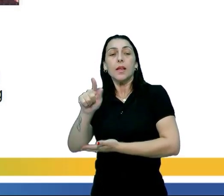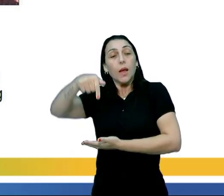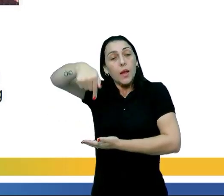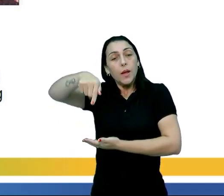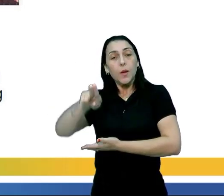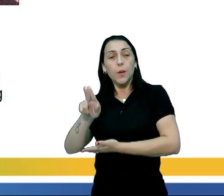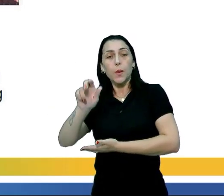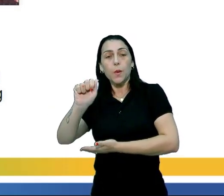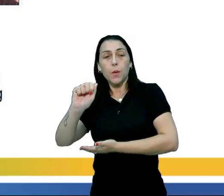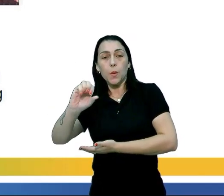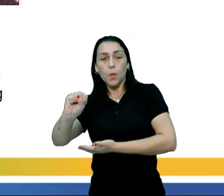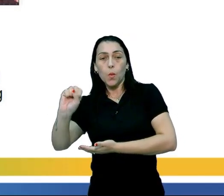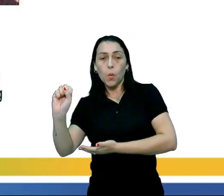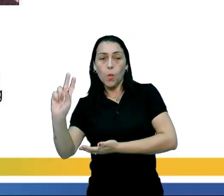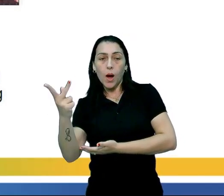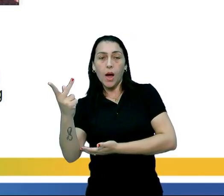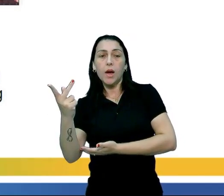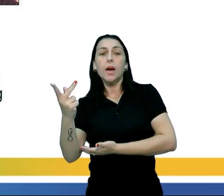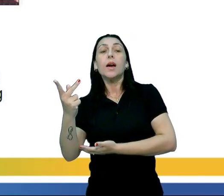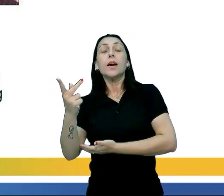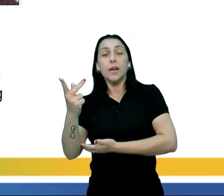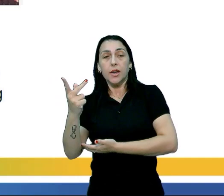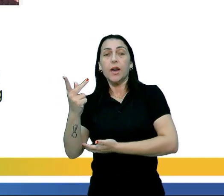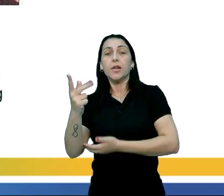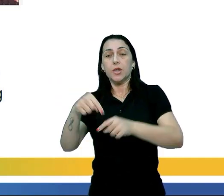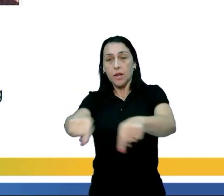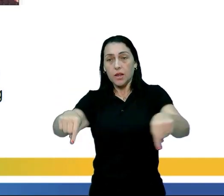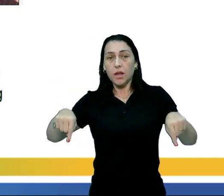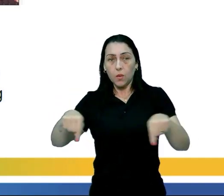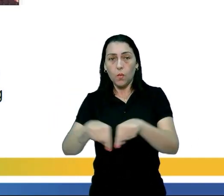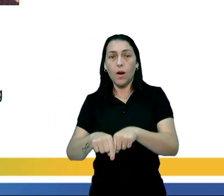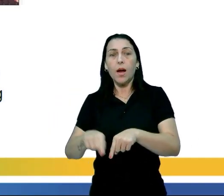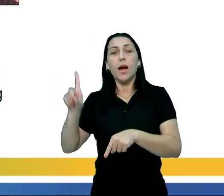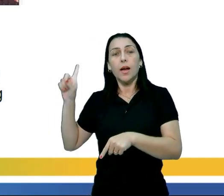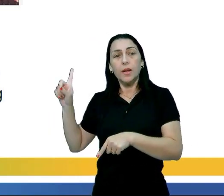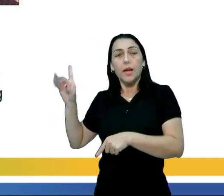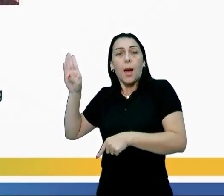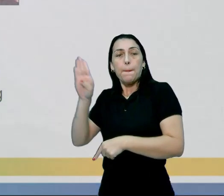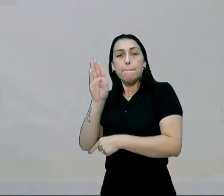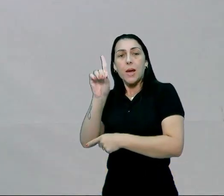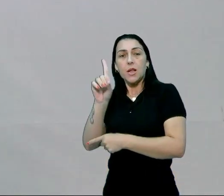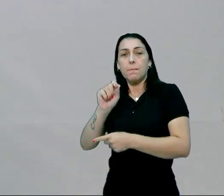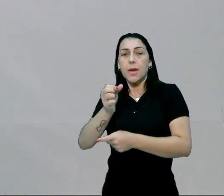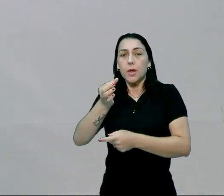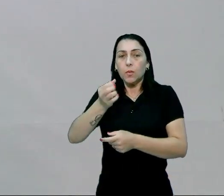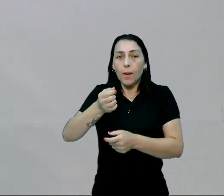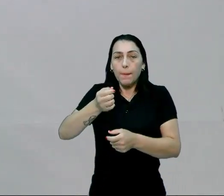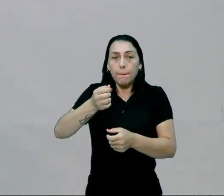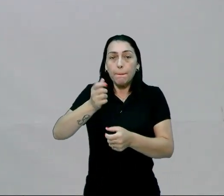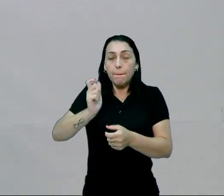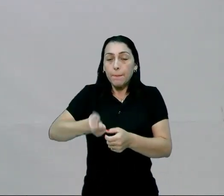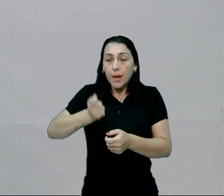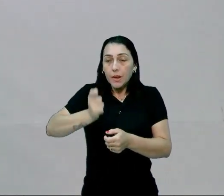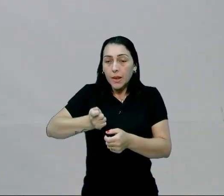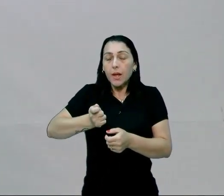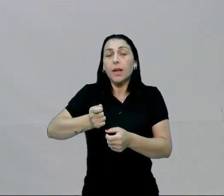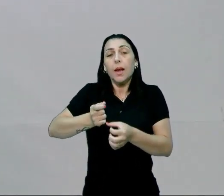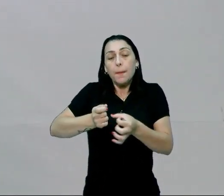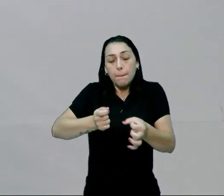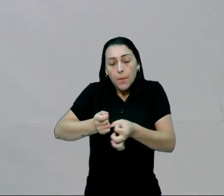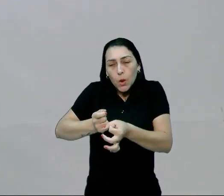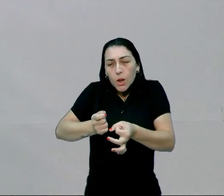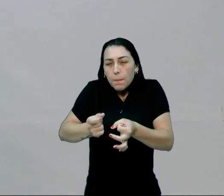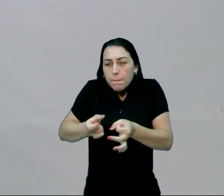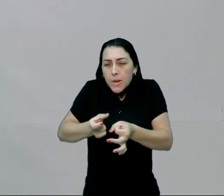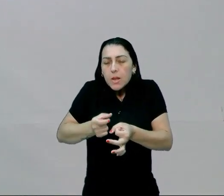quadra, saudade, vamos lá. Badminton temos aí, que é a simulação com a peteca, vale ressaltar que a peteca tem uma